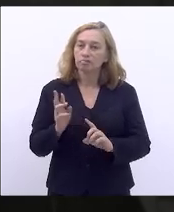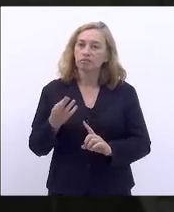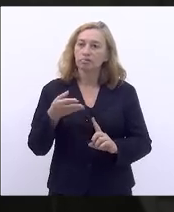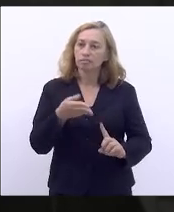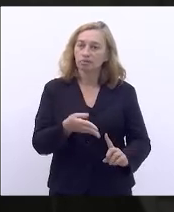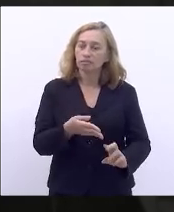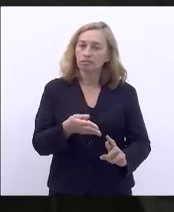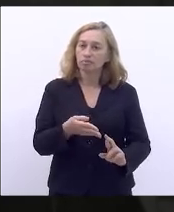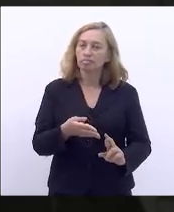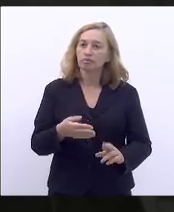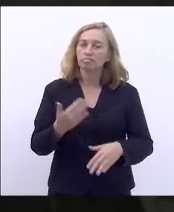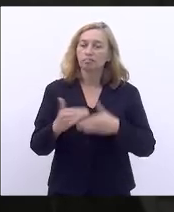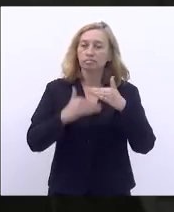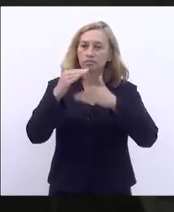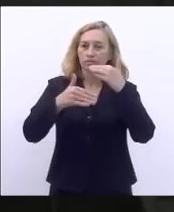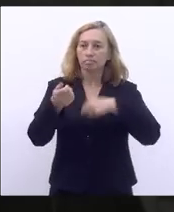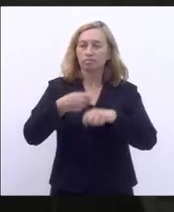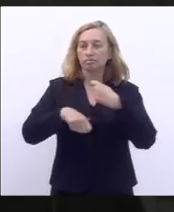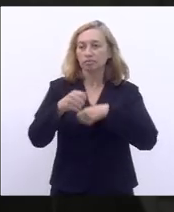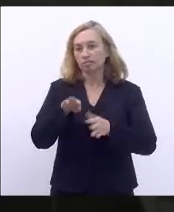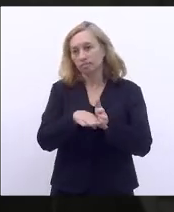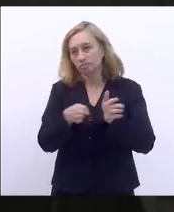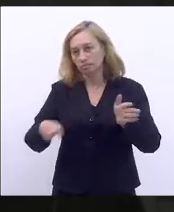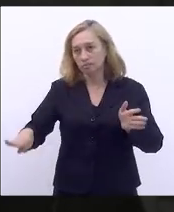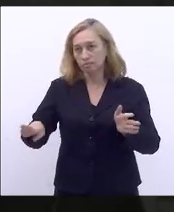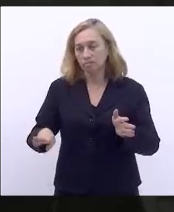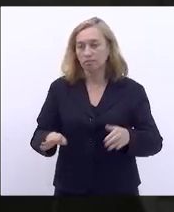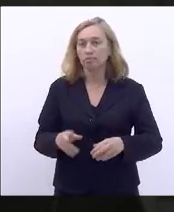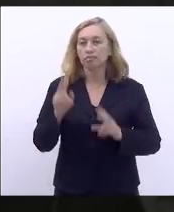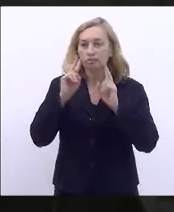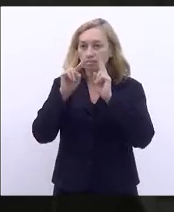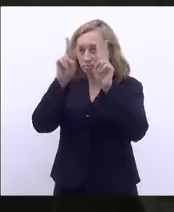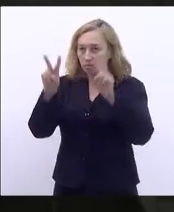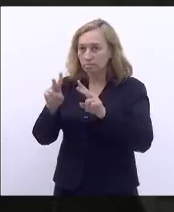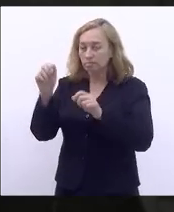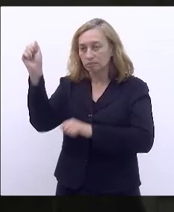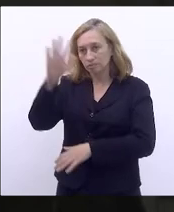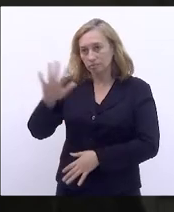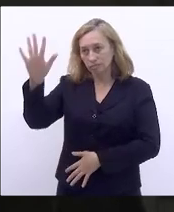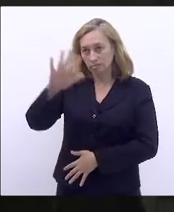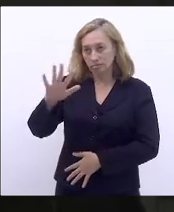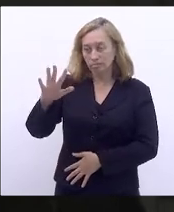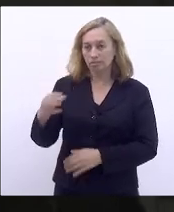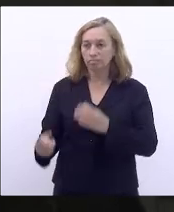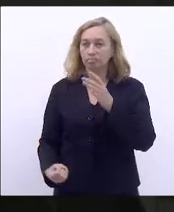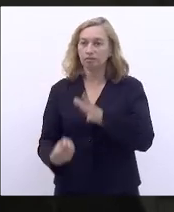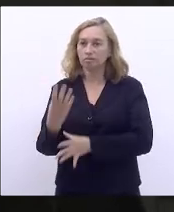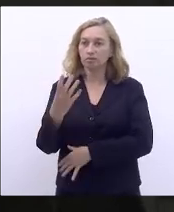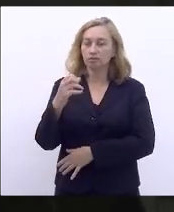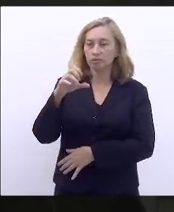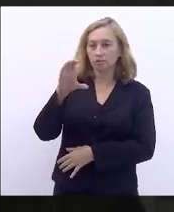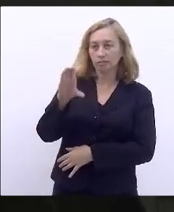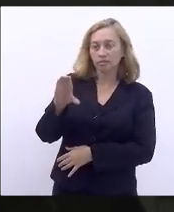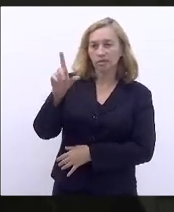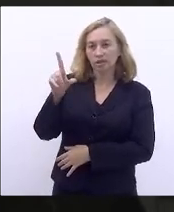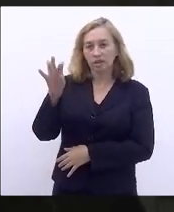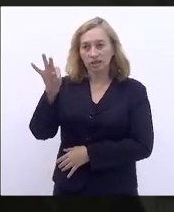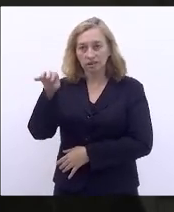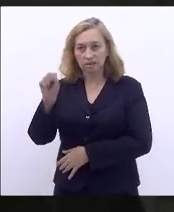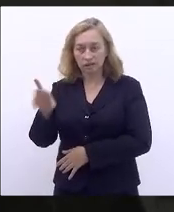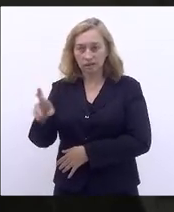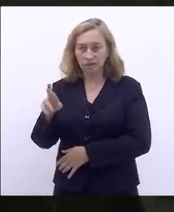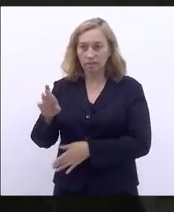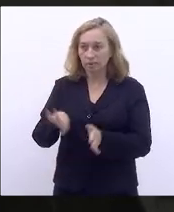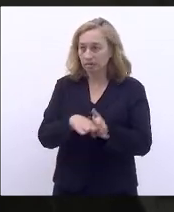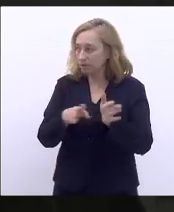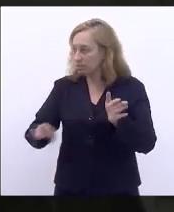refere ao desenvolvimento da economia do mar. Do ponto de vista nacional, promover clusters marítimos ao